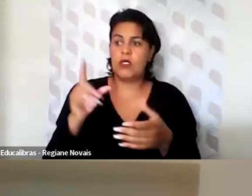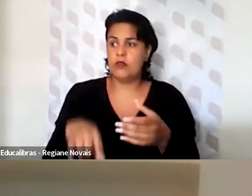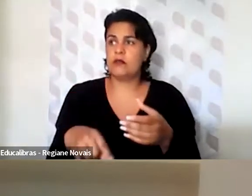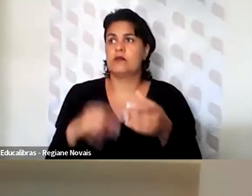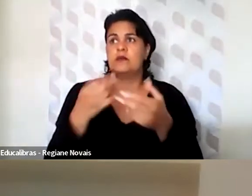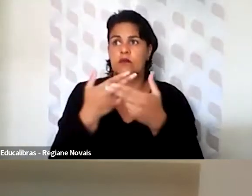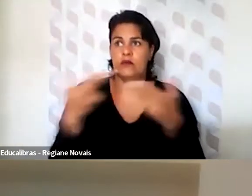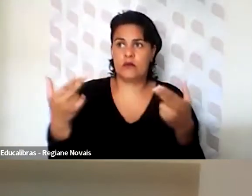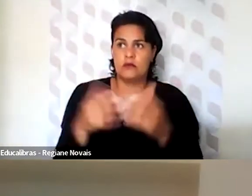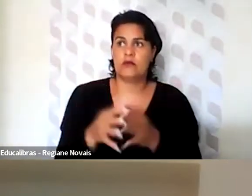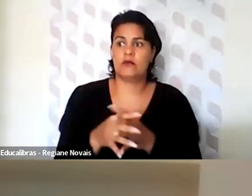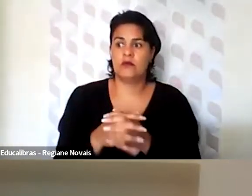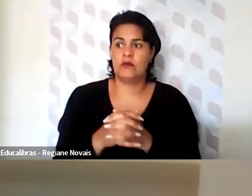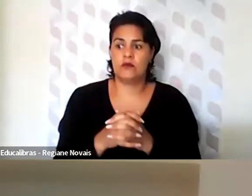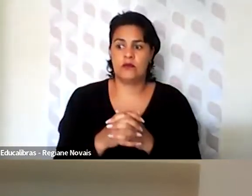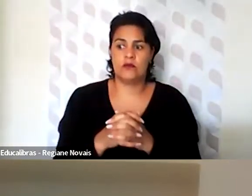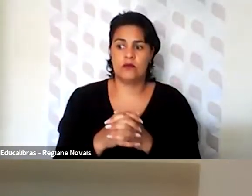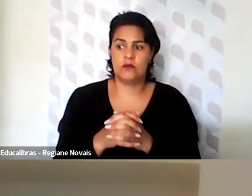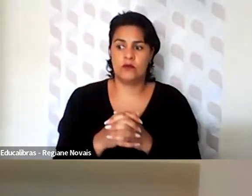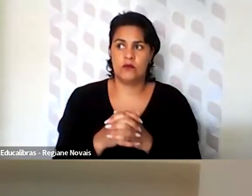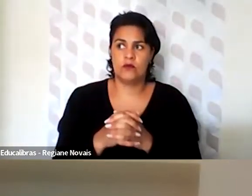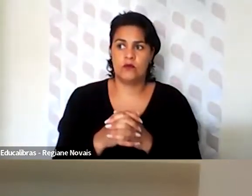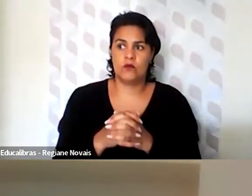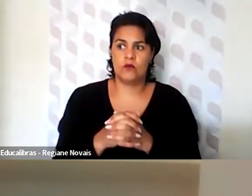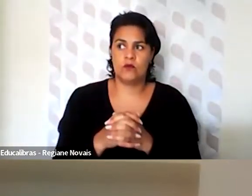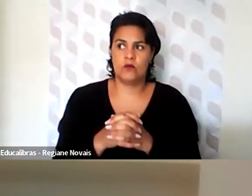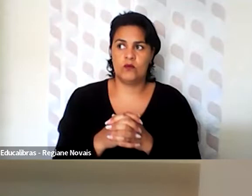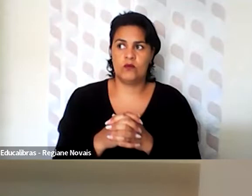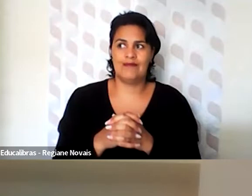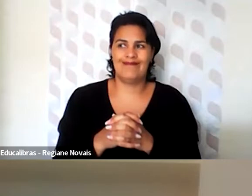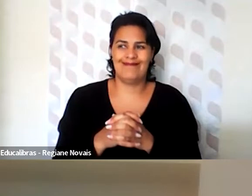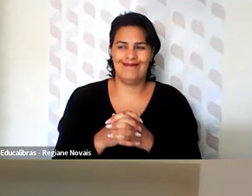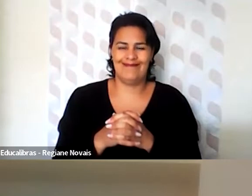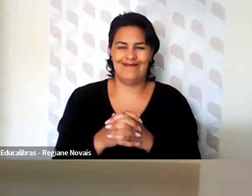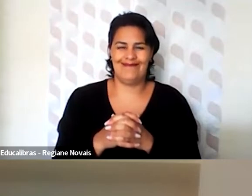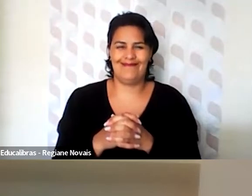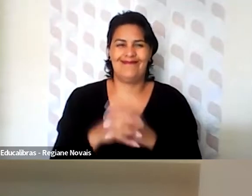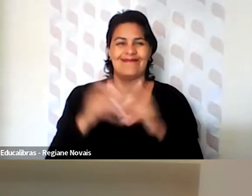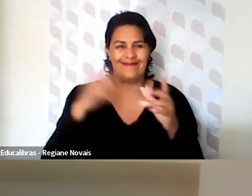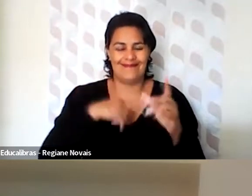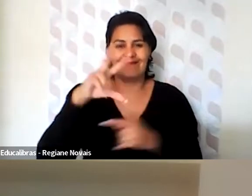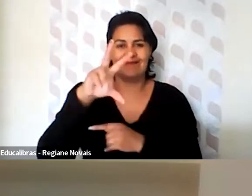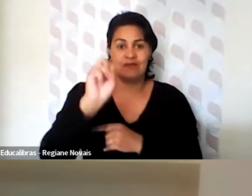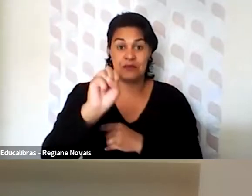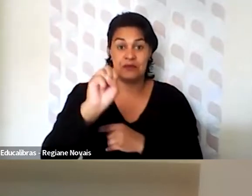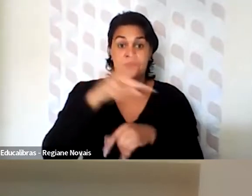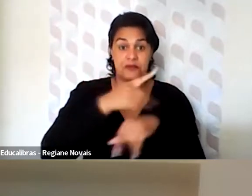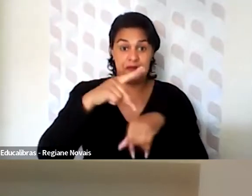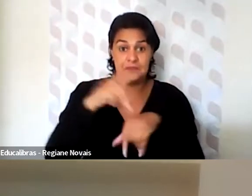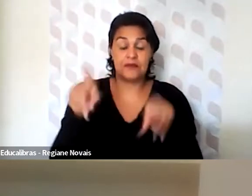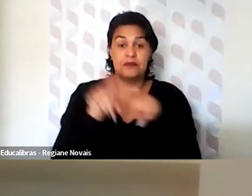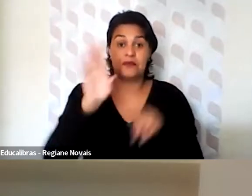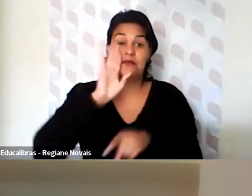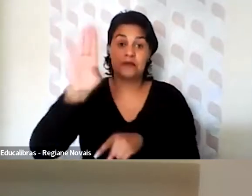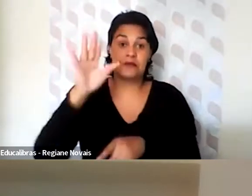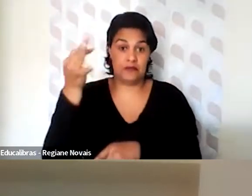com a Aesop, que opera na Austrália, a Body Shop, que opera em 58 países, inclusive na França, e com a Avon